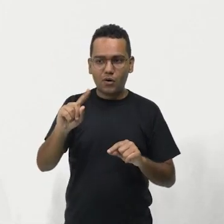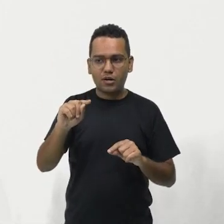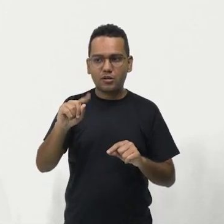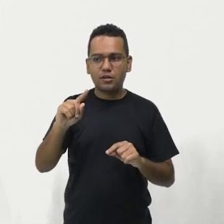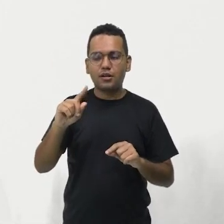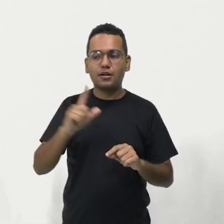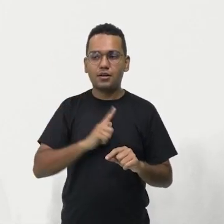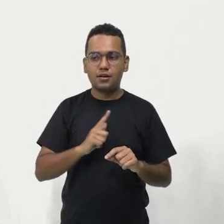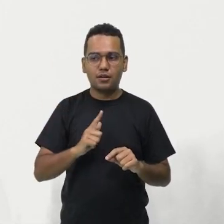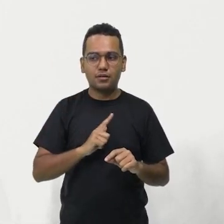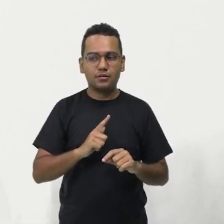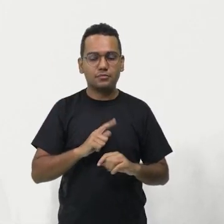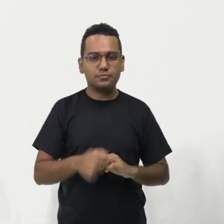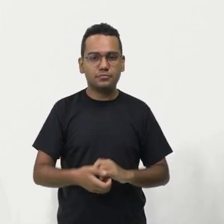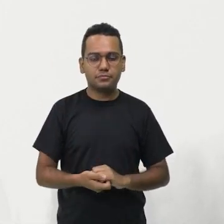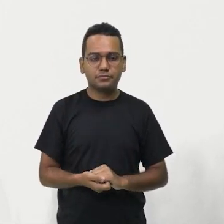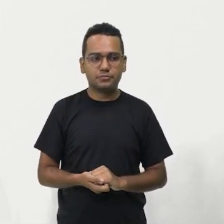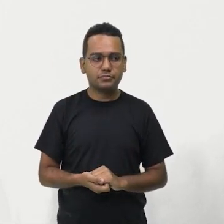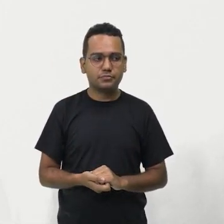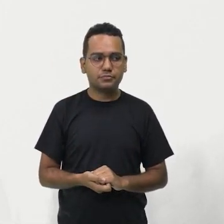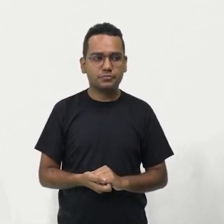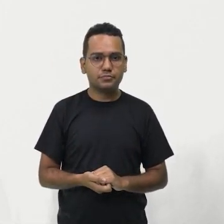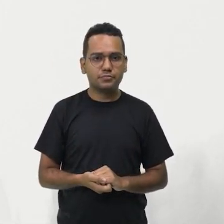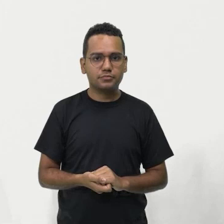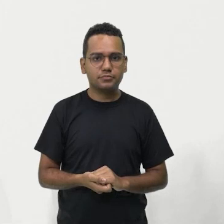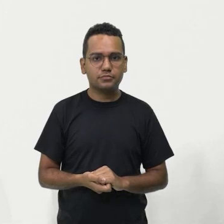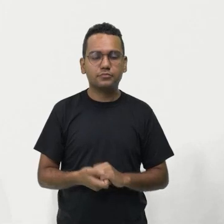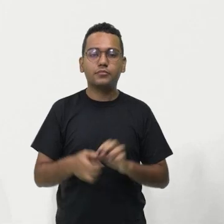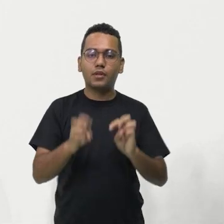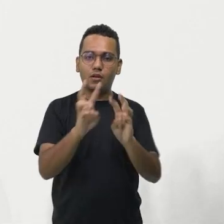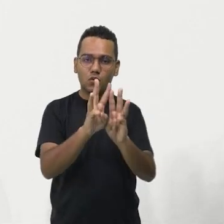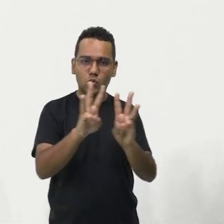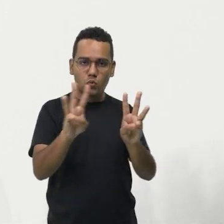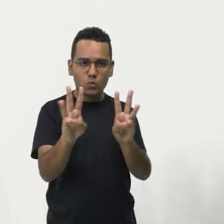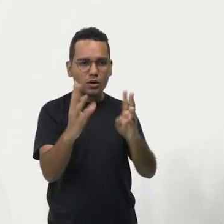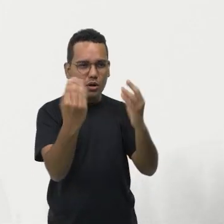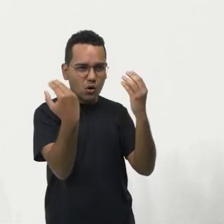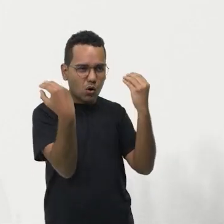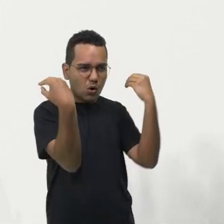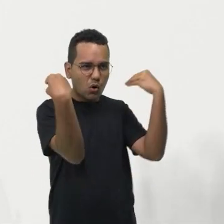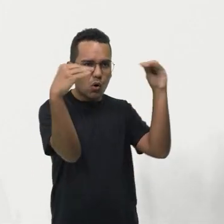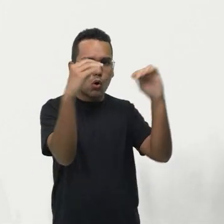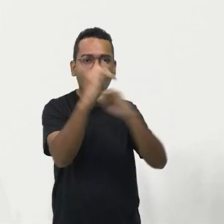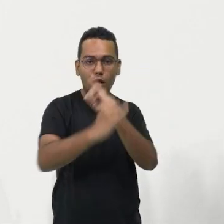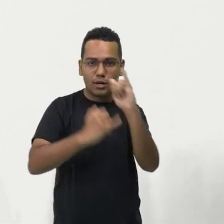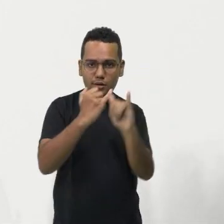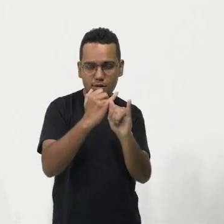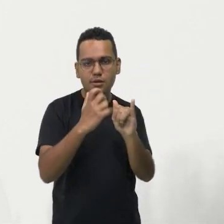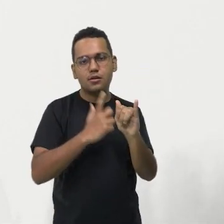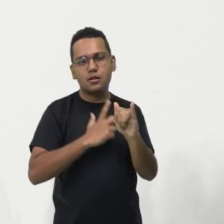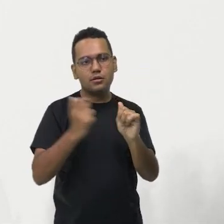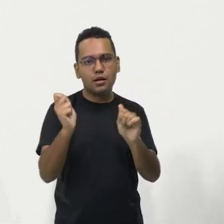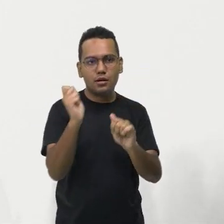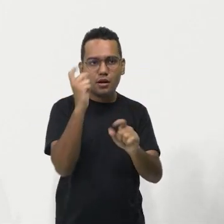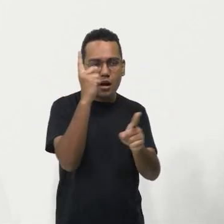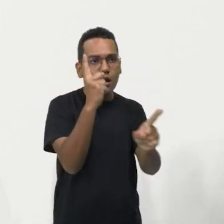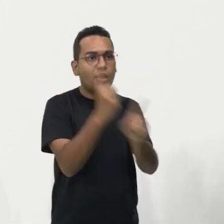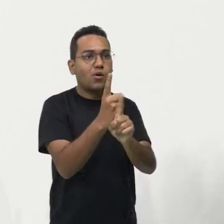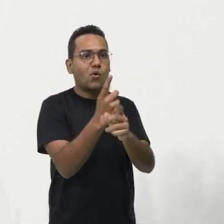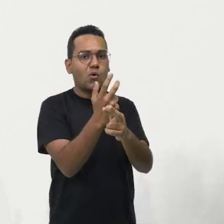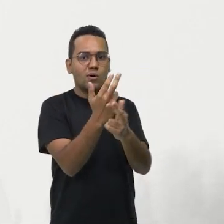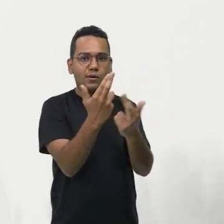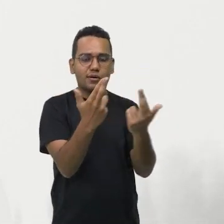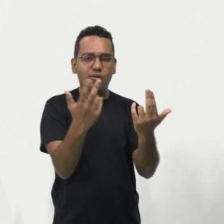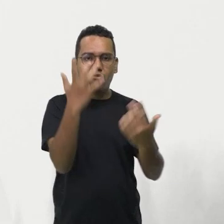aqui, certo? Se você colocar no site, lá no navegador da internet, você chega até o